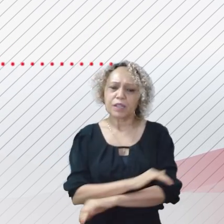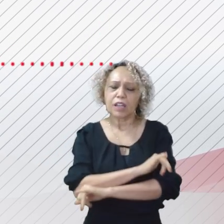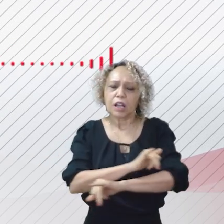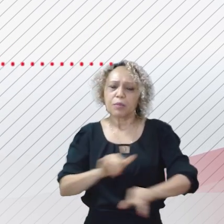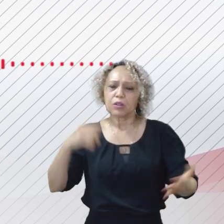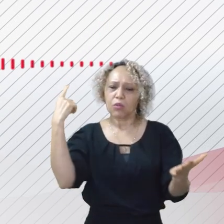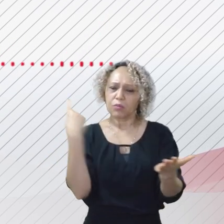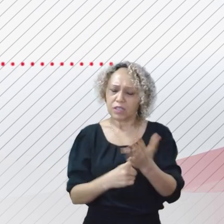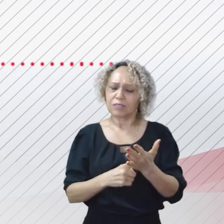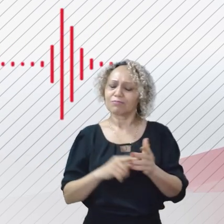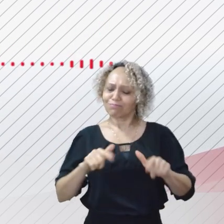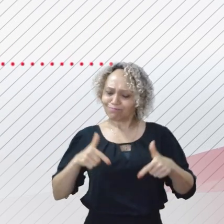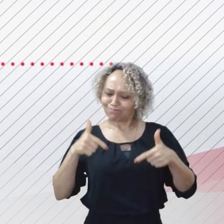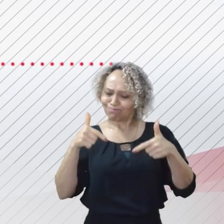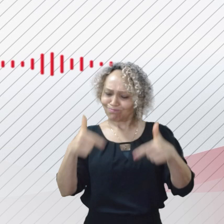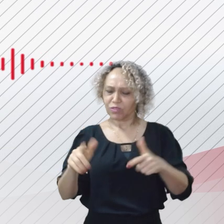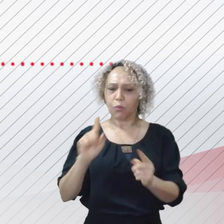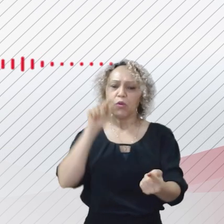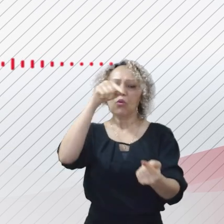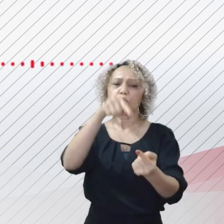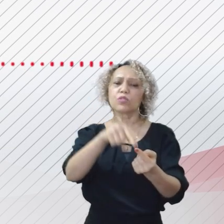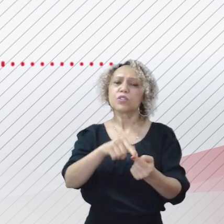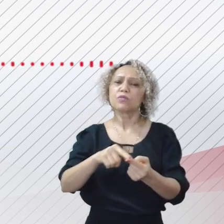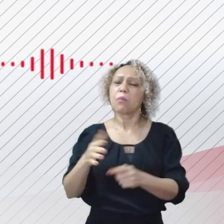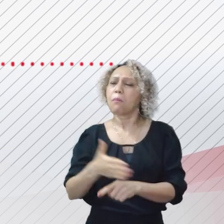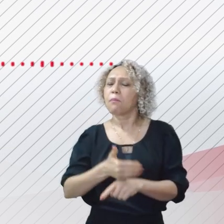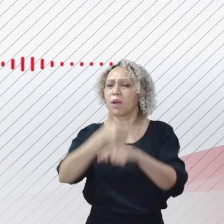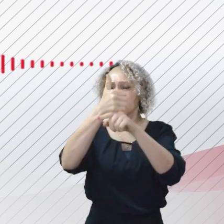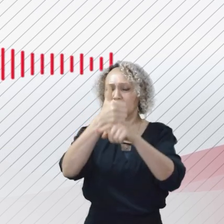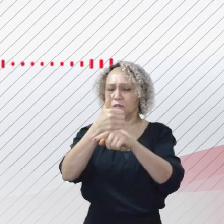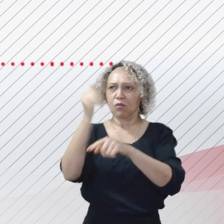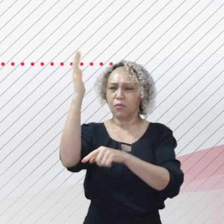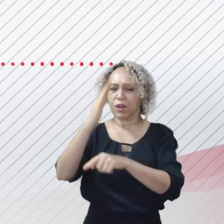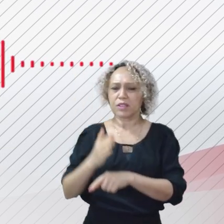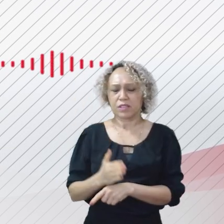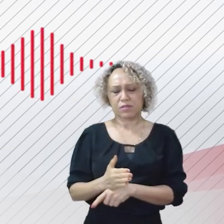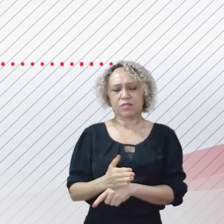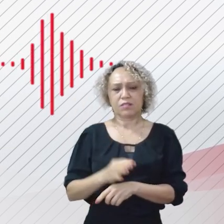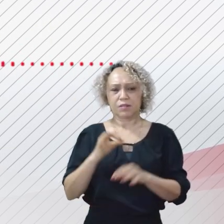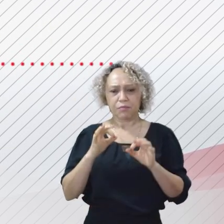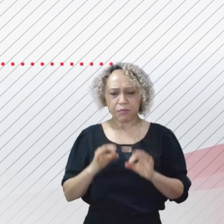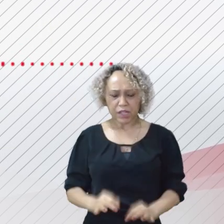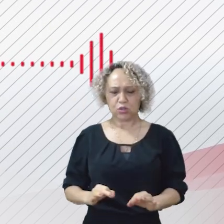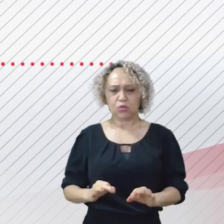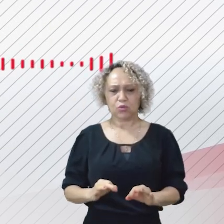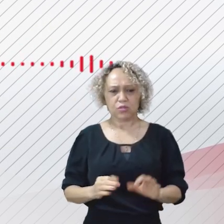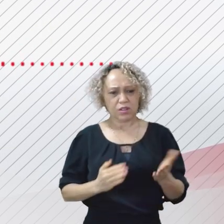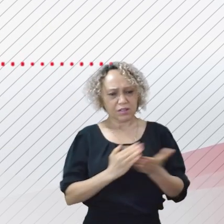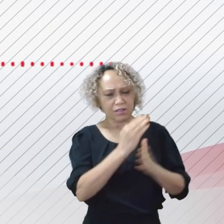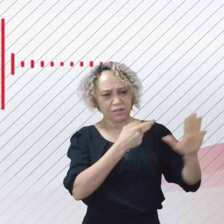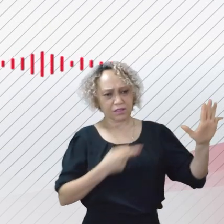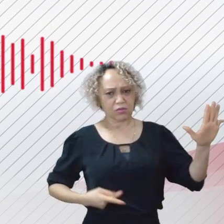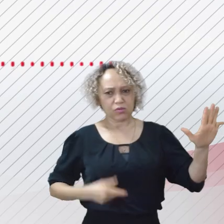dessa campanha com o compromisso de seguir lutando por nosso objetivo maior, que é construir um Brasil melhor e mais justo,